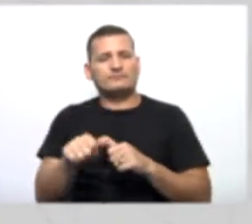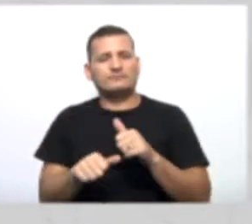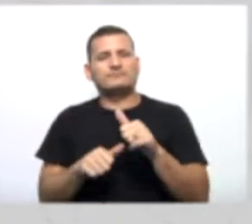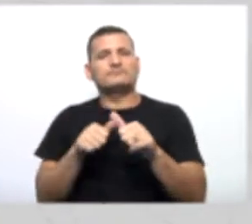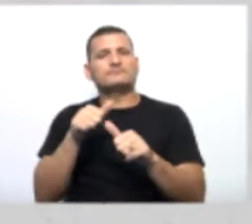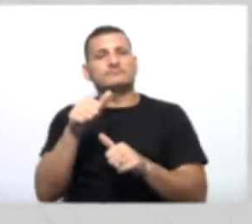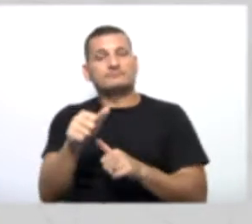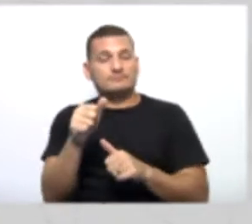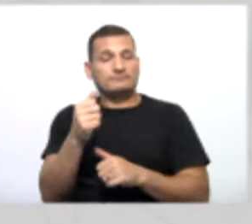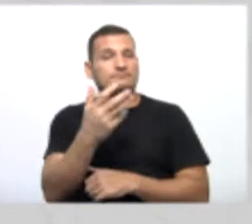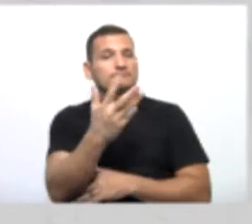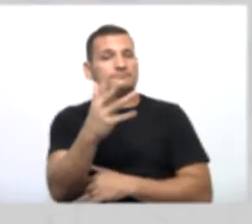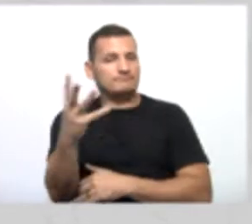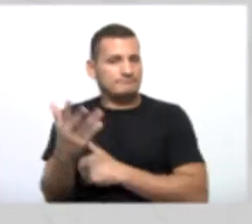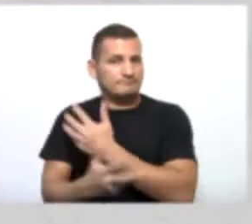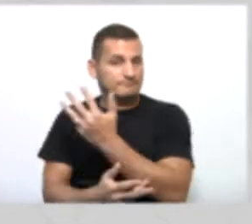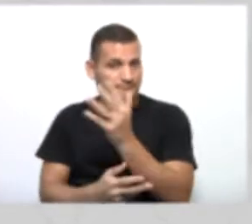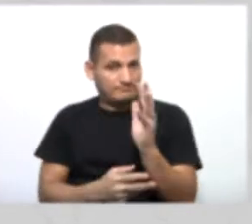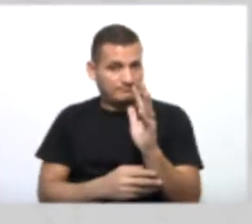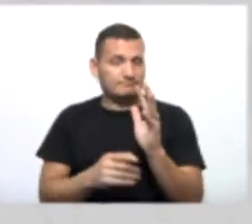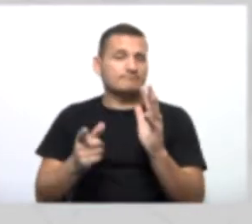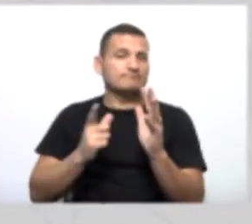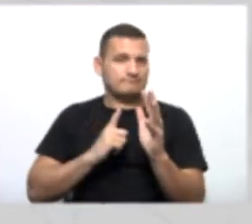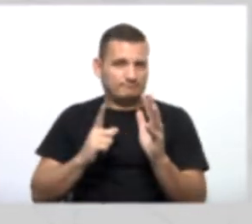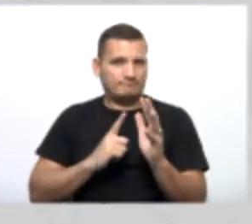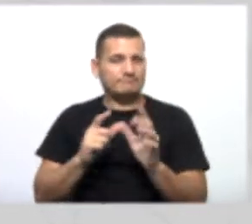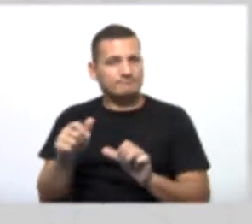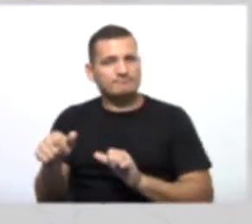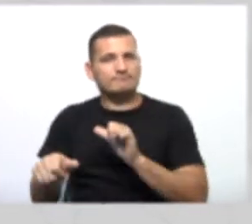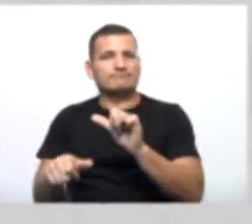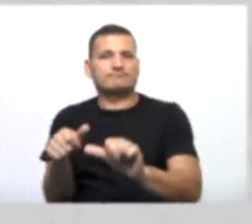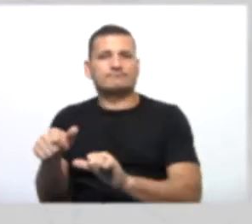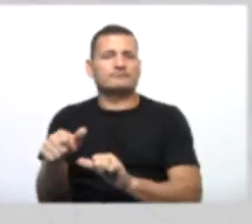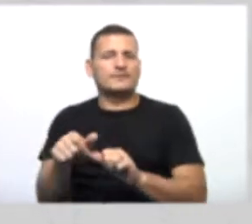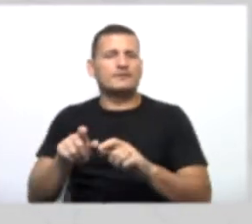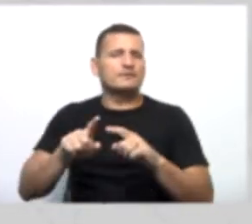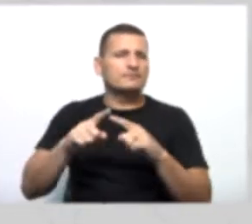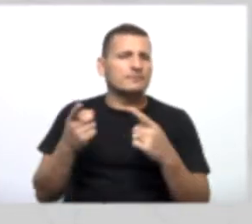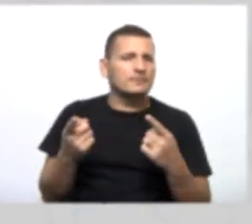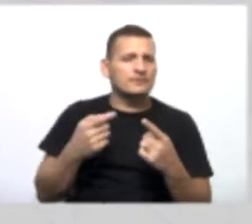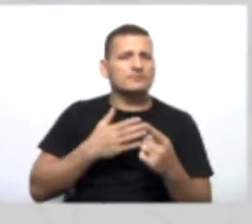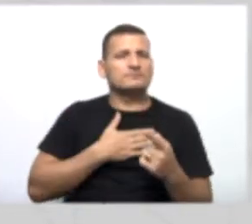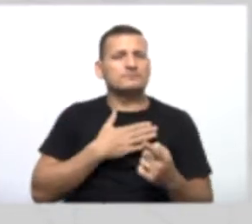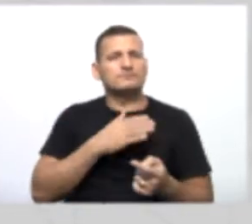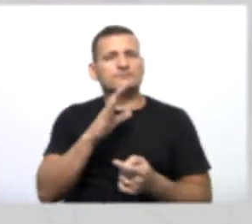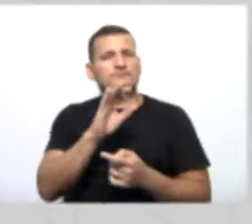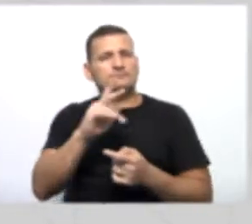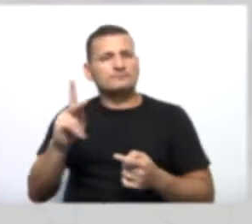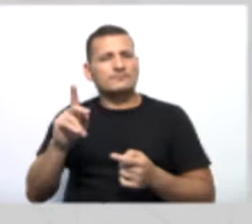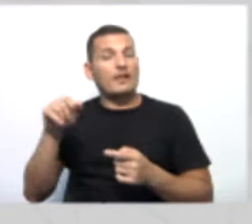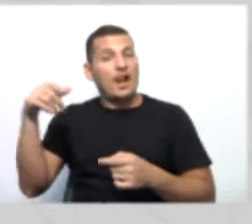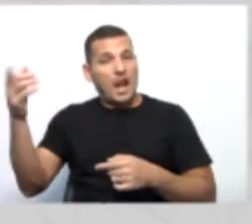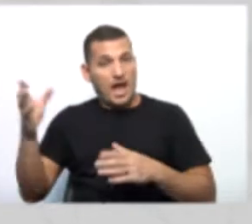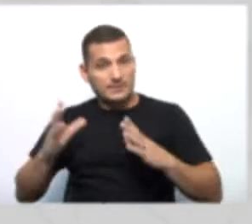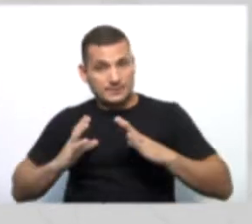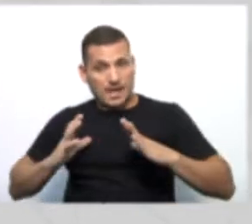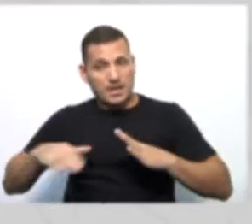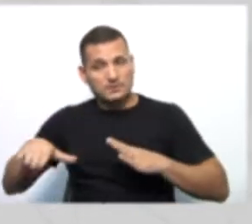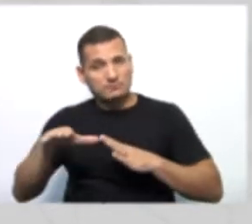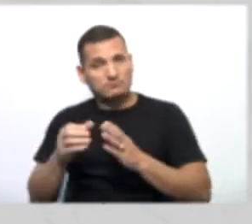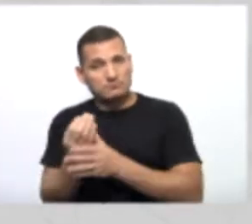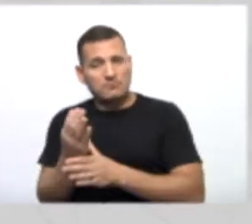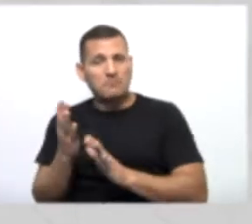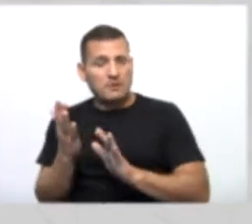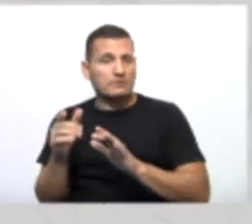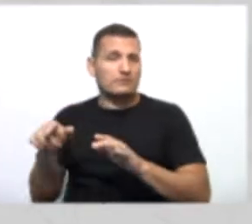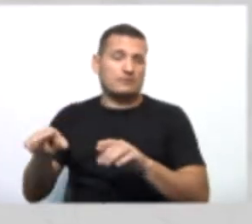modificadora do meio ambiente, ela faz o impacto no meio ambiente. Ah, mas professor, a minha cooperativa está lá no meio da cidade, mas lá também é o